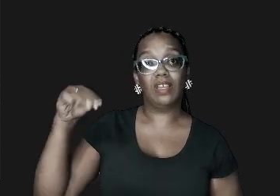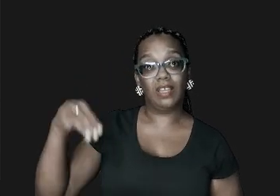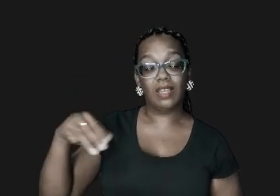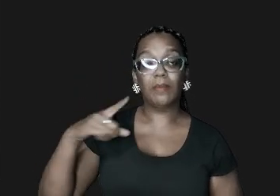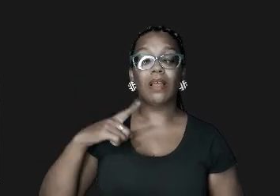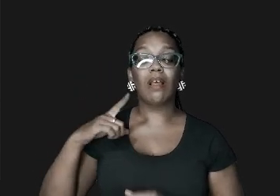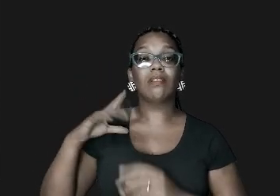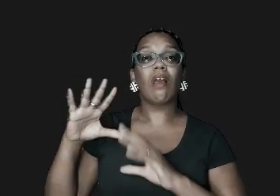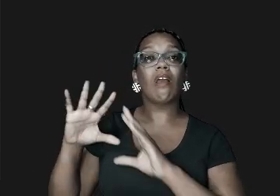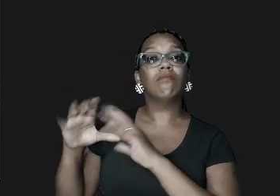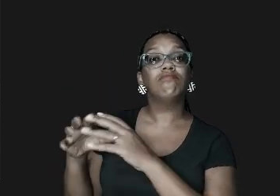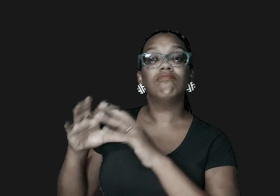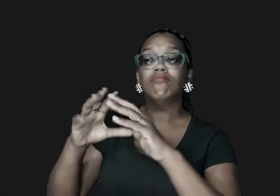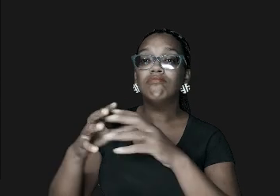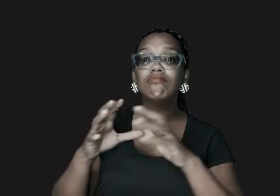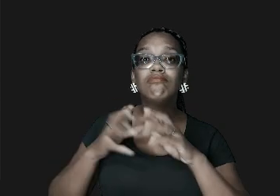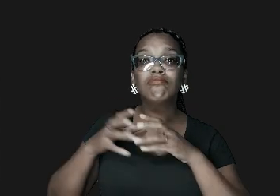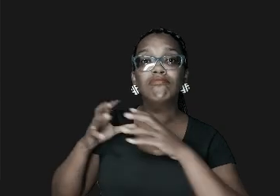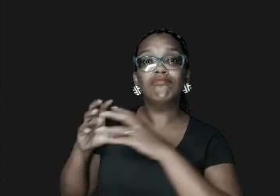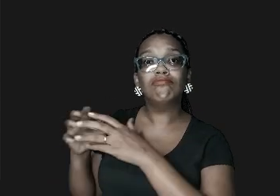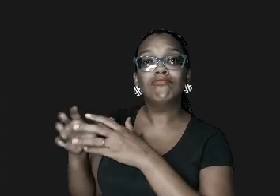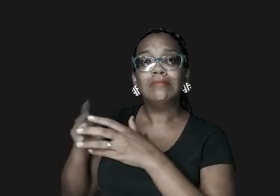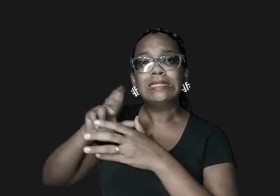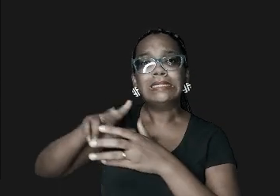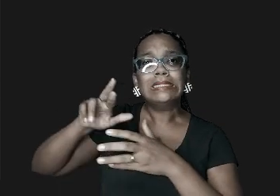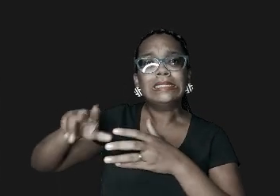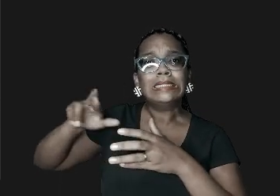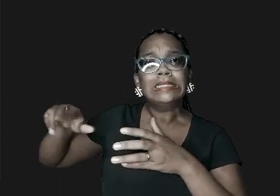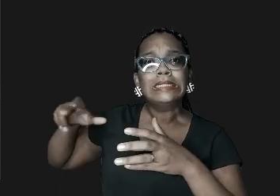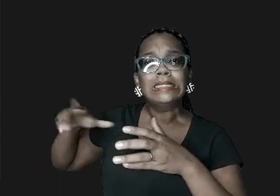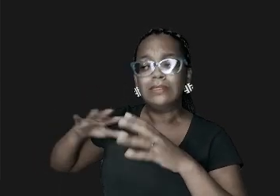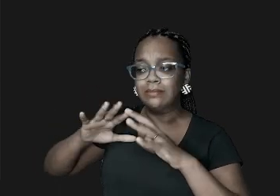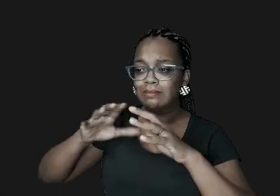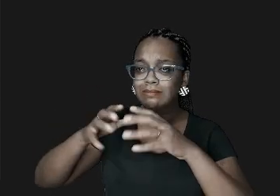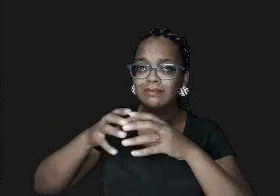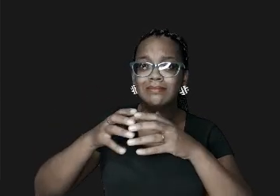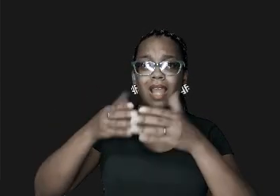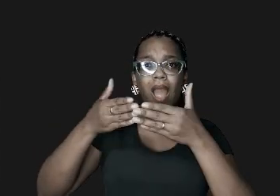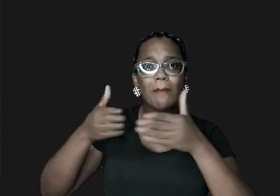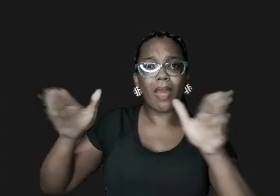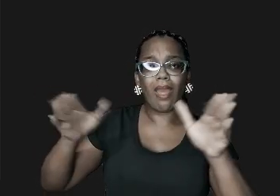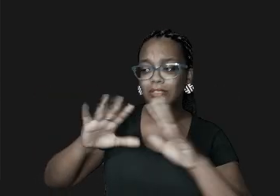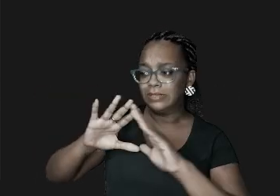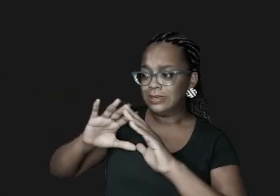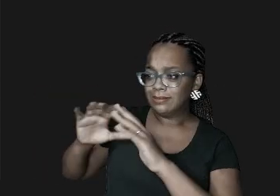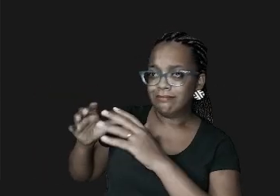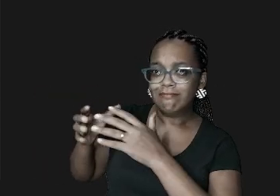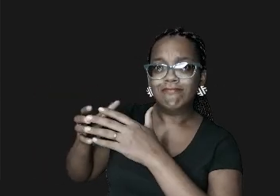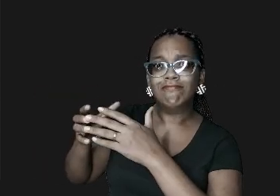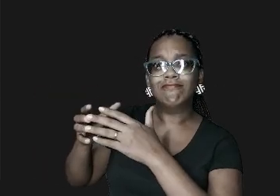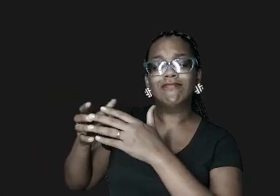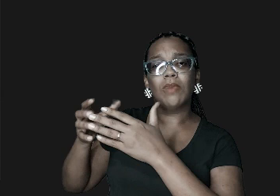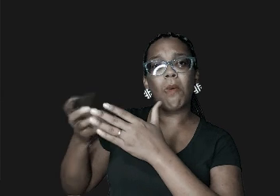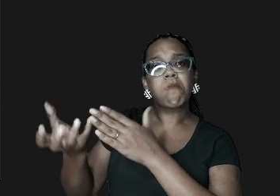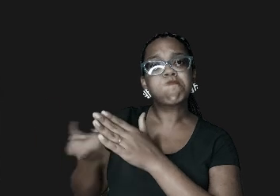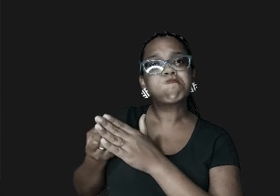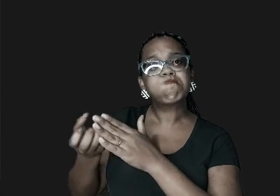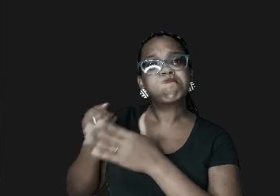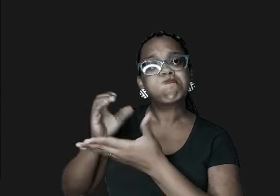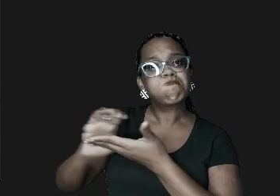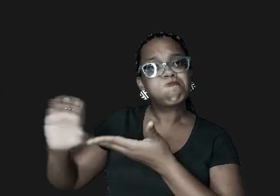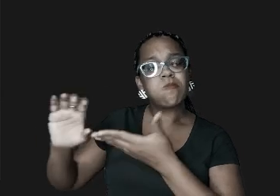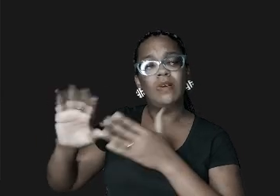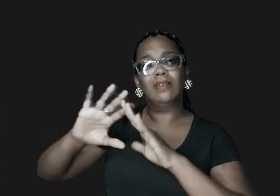a cvm elas é um conjunto de vários mundos né a gente tem ali o mundo da companhia aberta